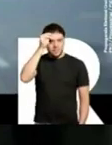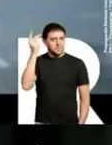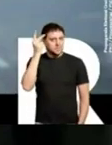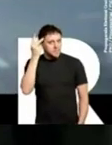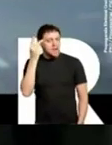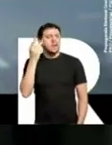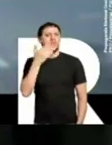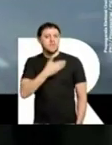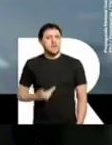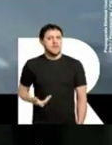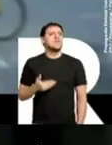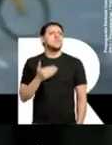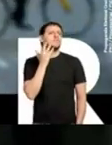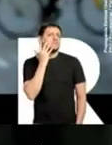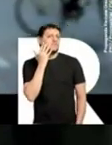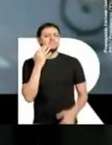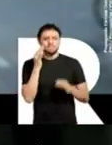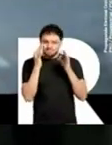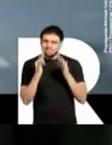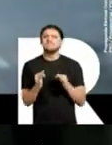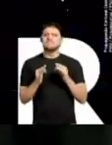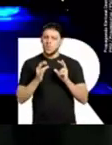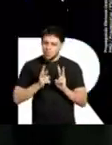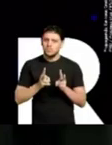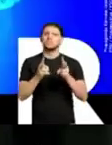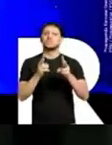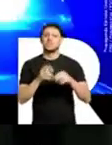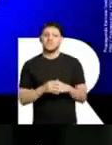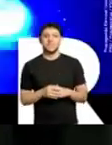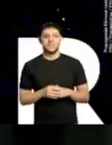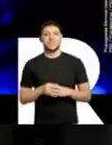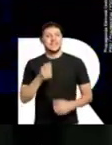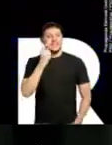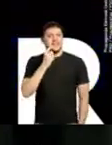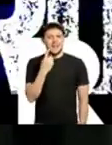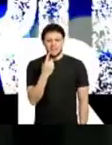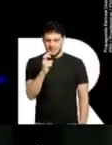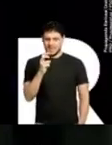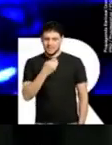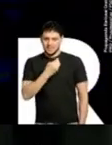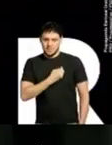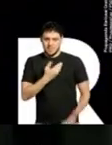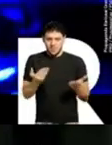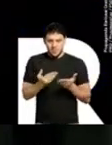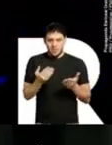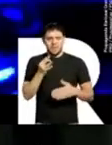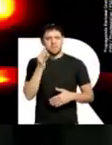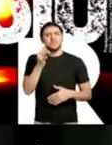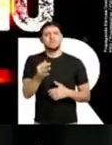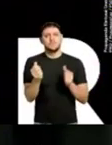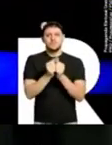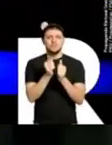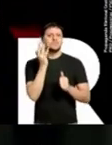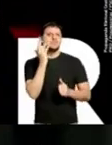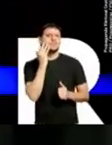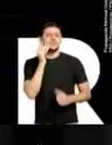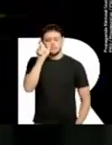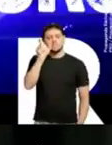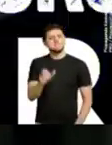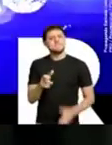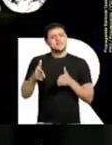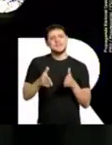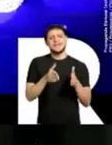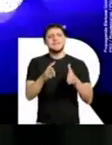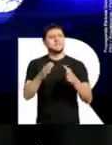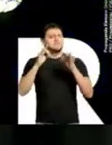São Paulo com o governo, né, do estado, Tarcísio, né? Tá dando certo, né? Ricardo é 15, é presente, é futuro. Junto com o Tarcísio é